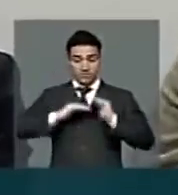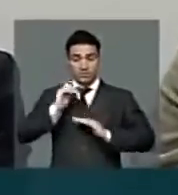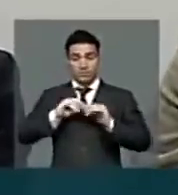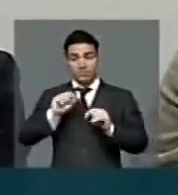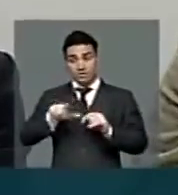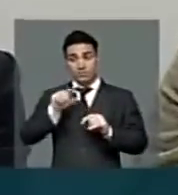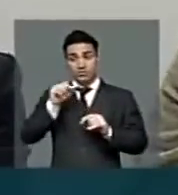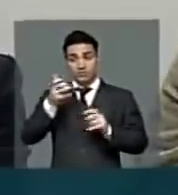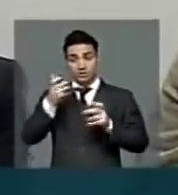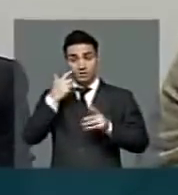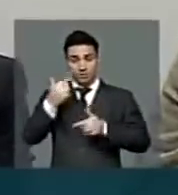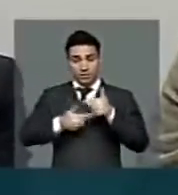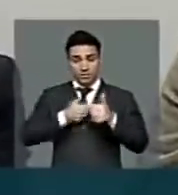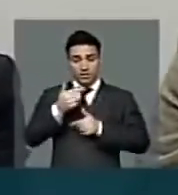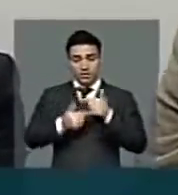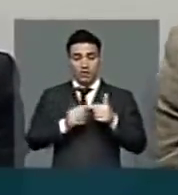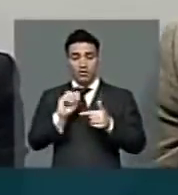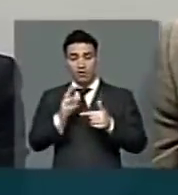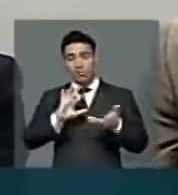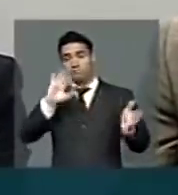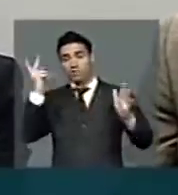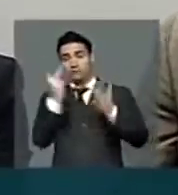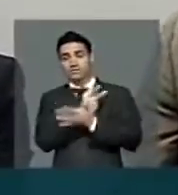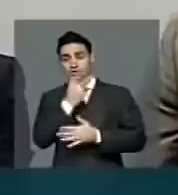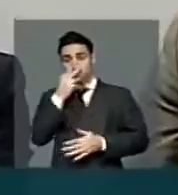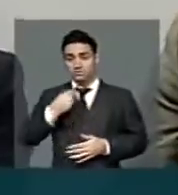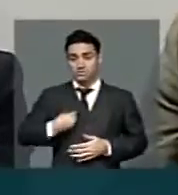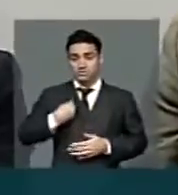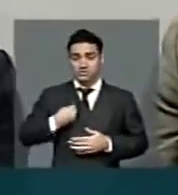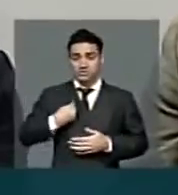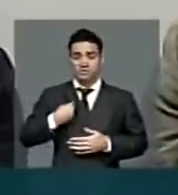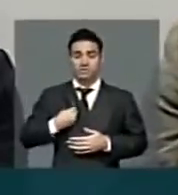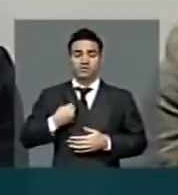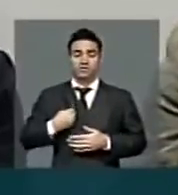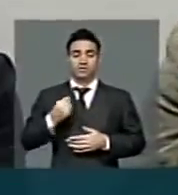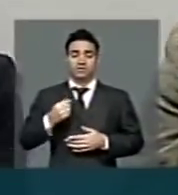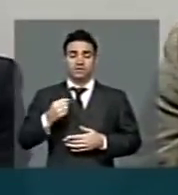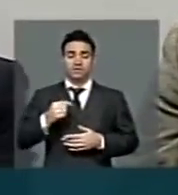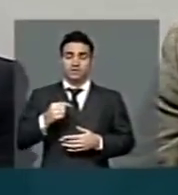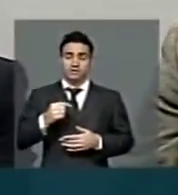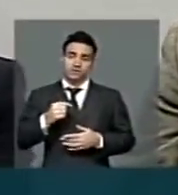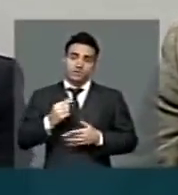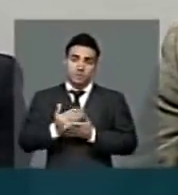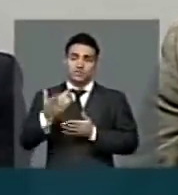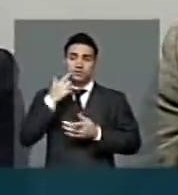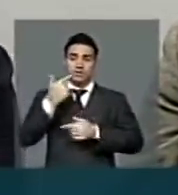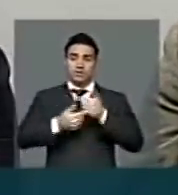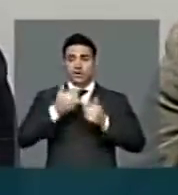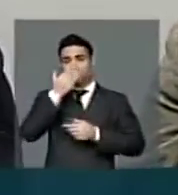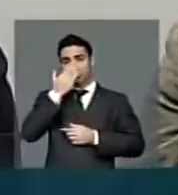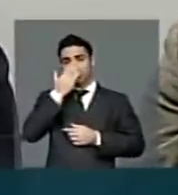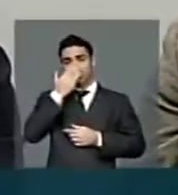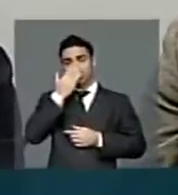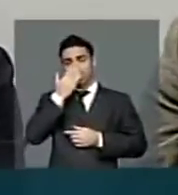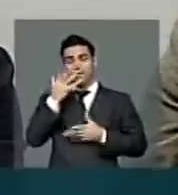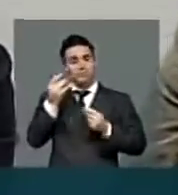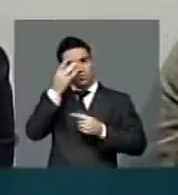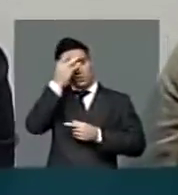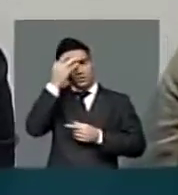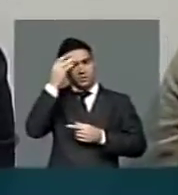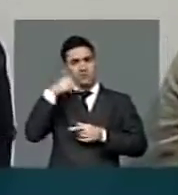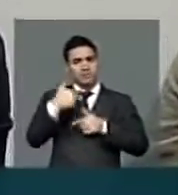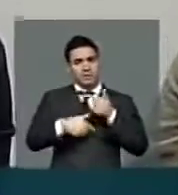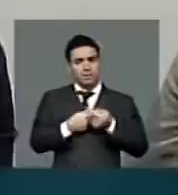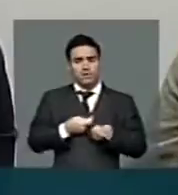escolheram trabalhar ou que, por circunstâncias da vida, foram trabalhar como prostitutas. Porque isso também precisa ser levado em conta. Muita gente trabalha como